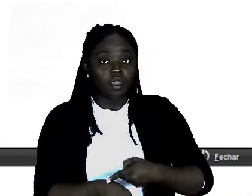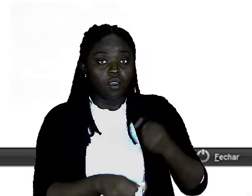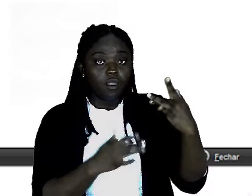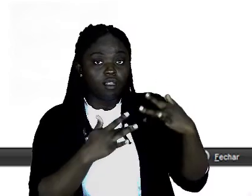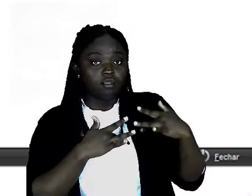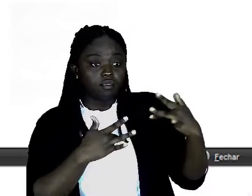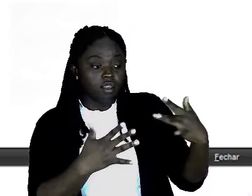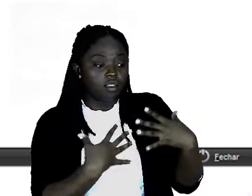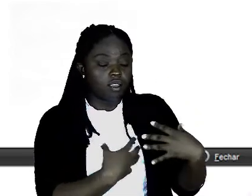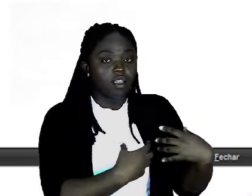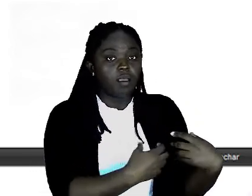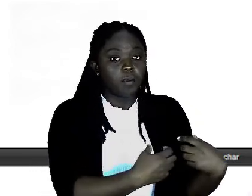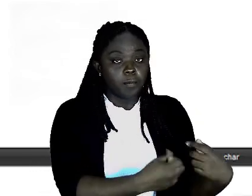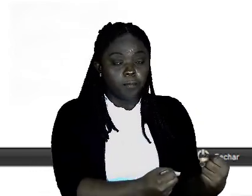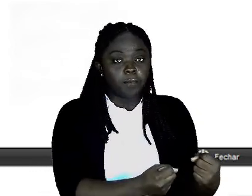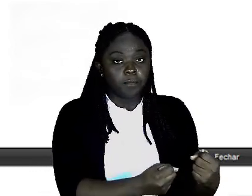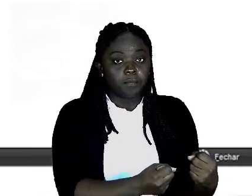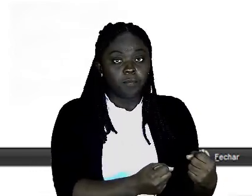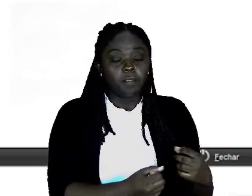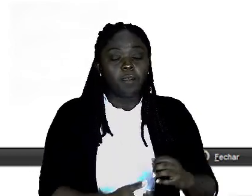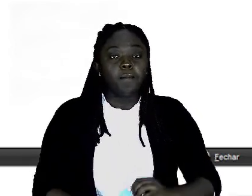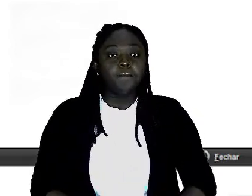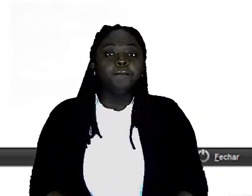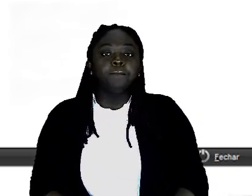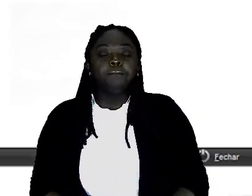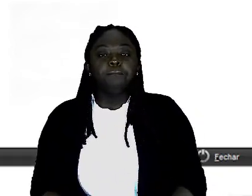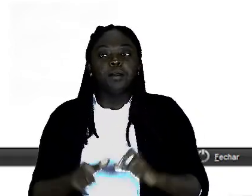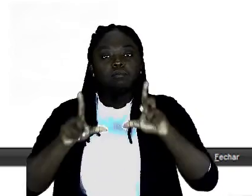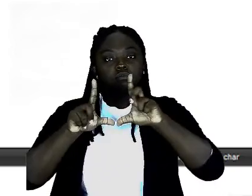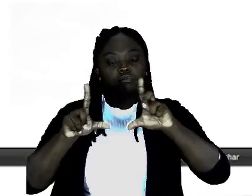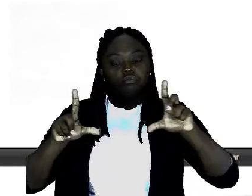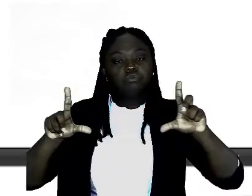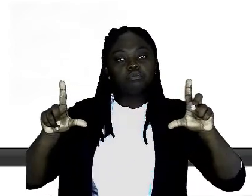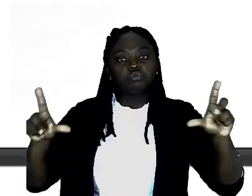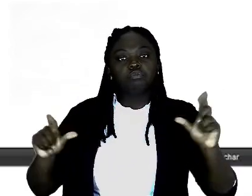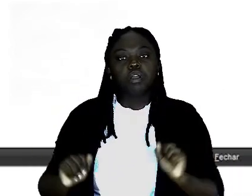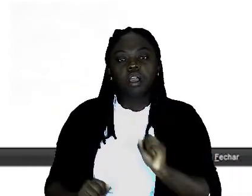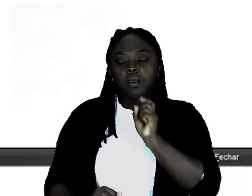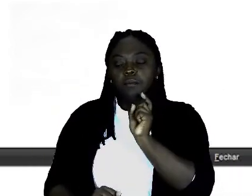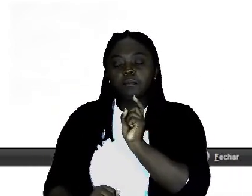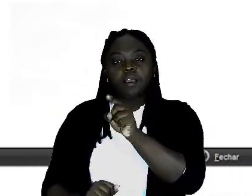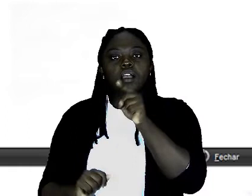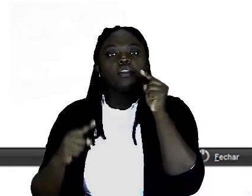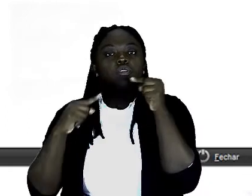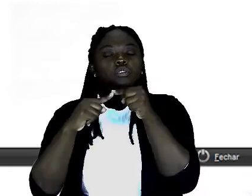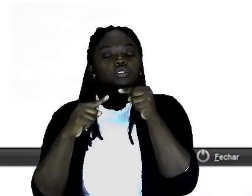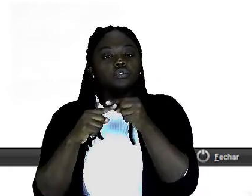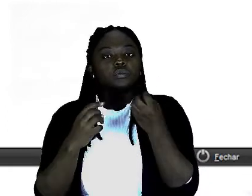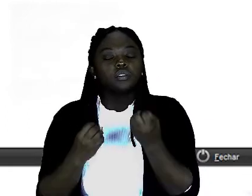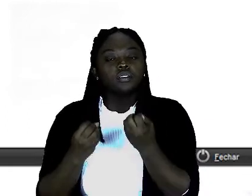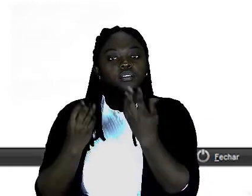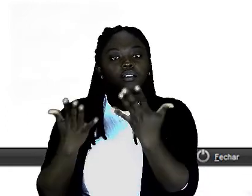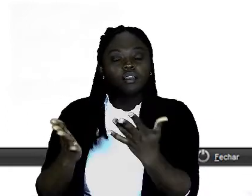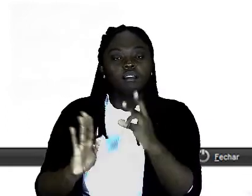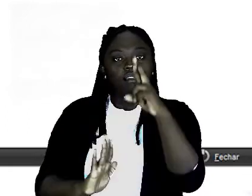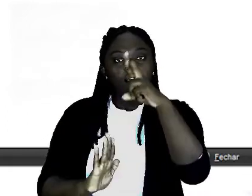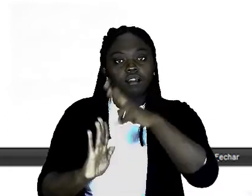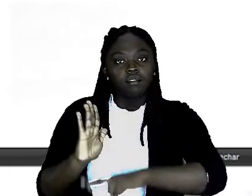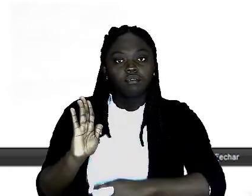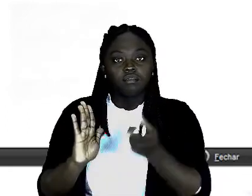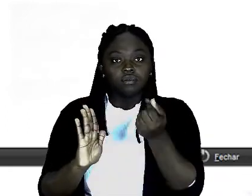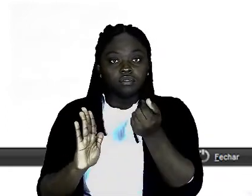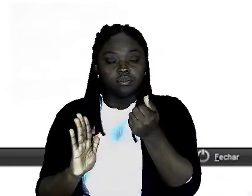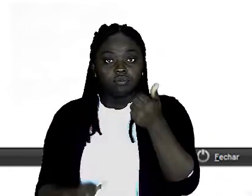doação financeira, marque o tipo de entrega relatório financeiro 72